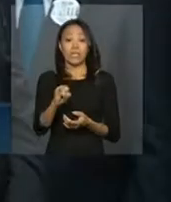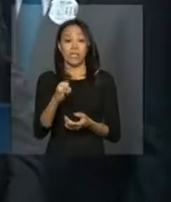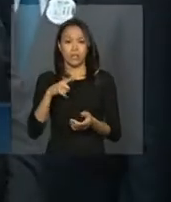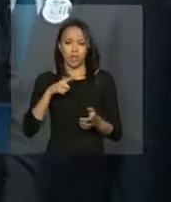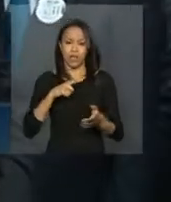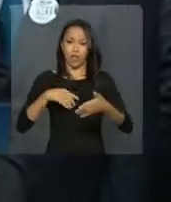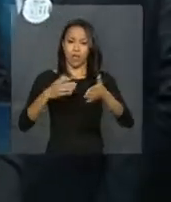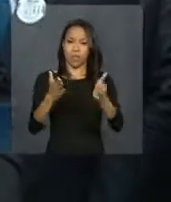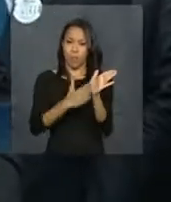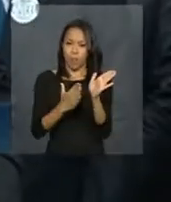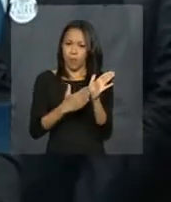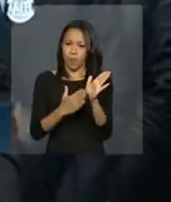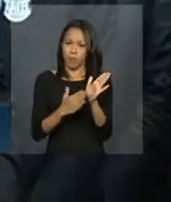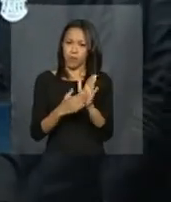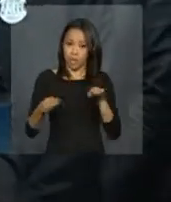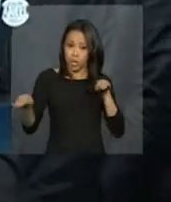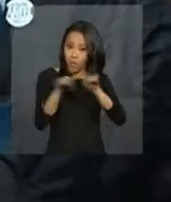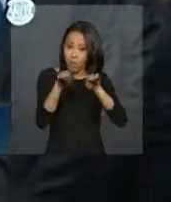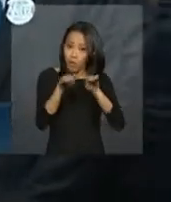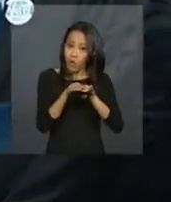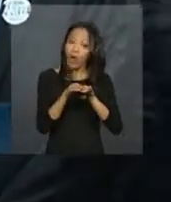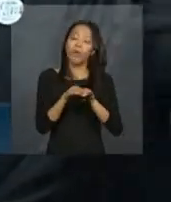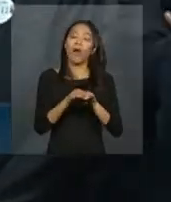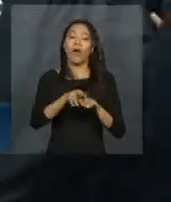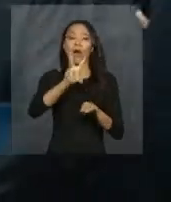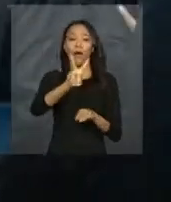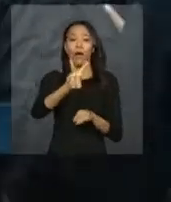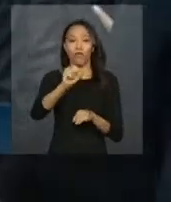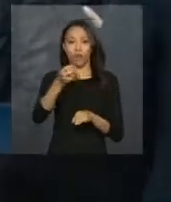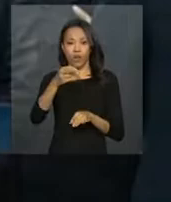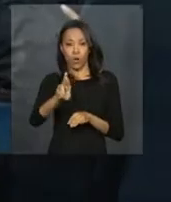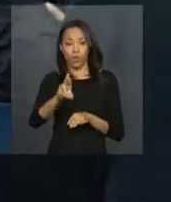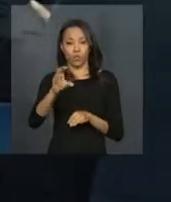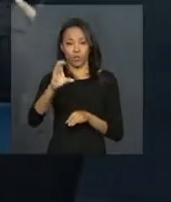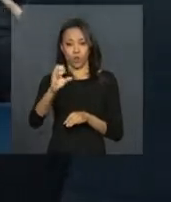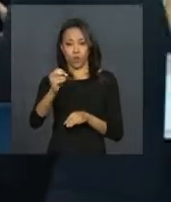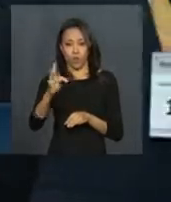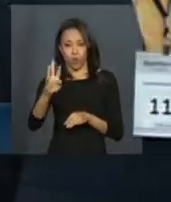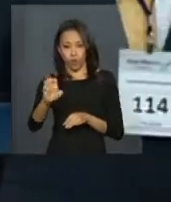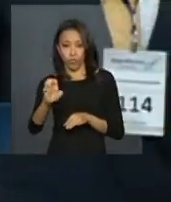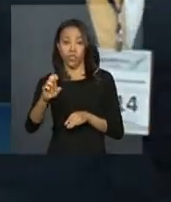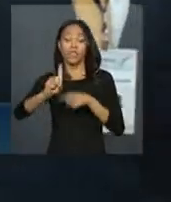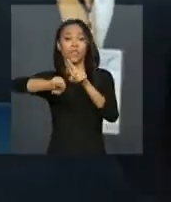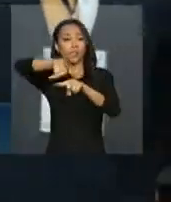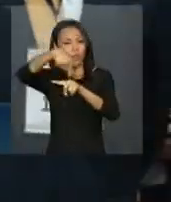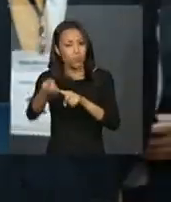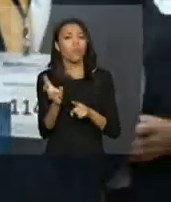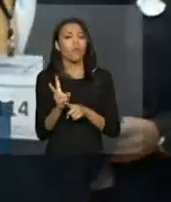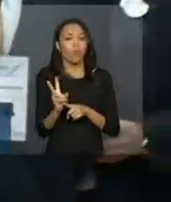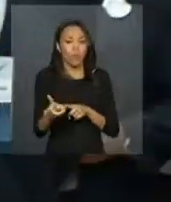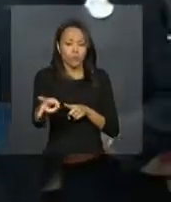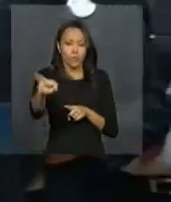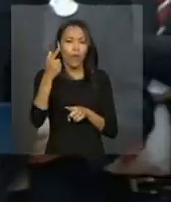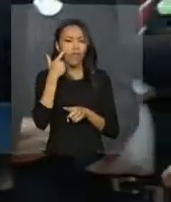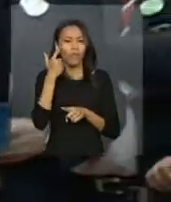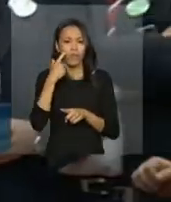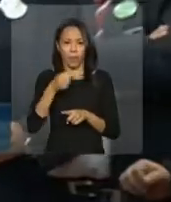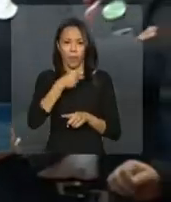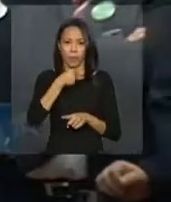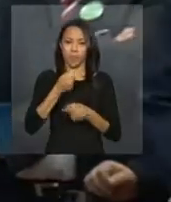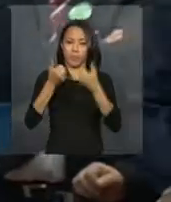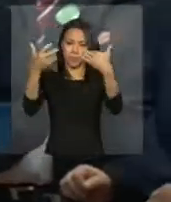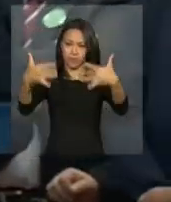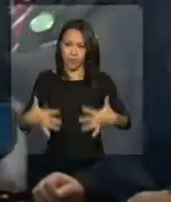valores inferiores ou iguais ao valor de corte o leilão terá continuidade por lances sucessivos efetuados A viva voz